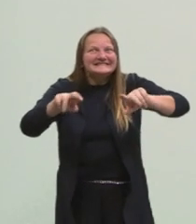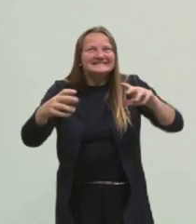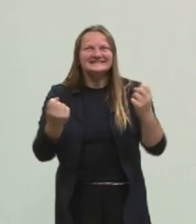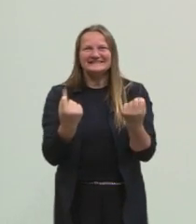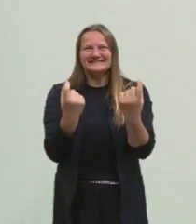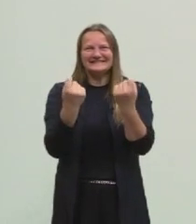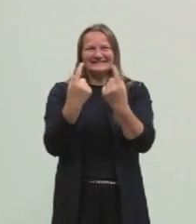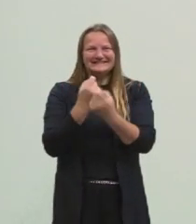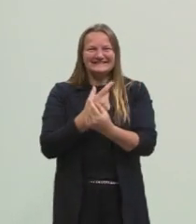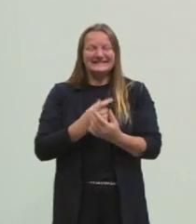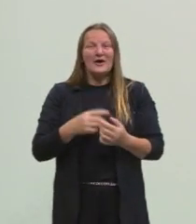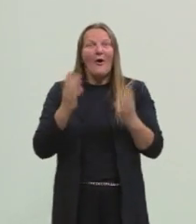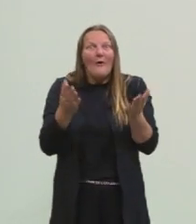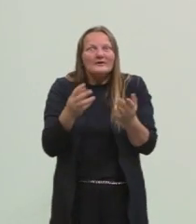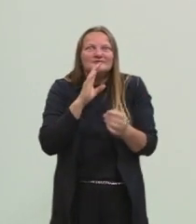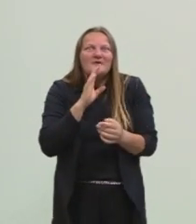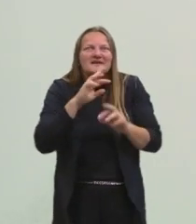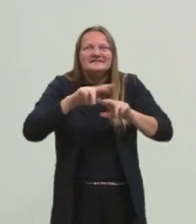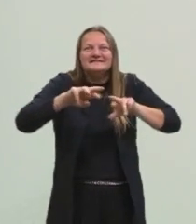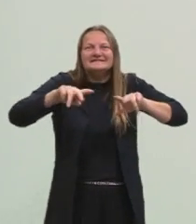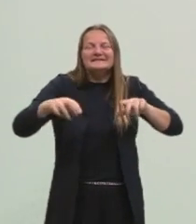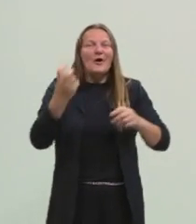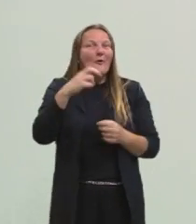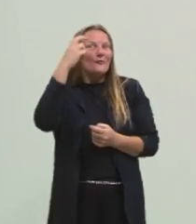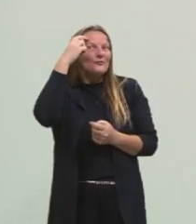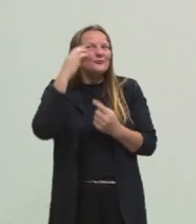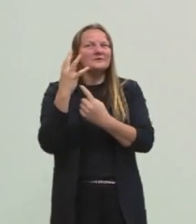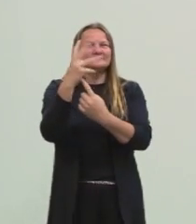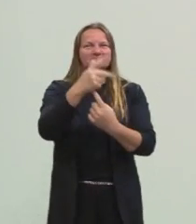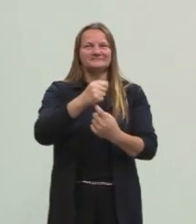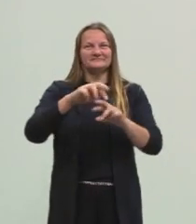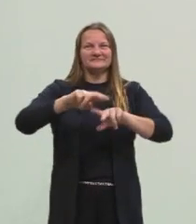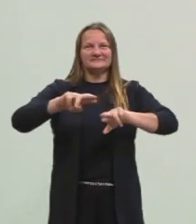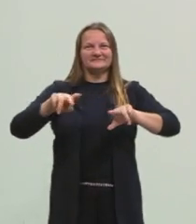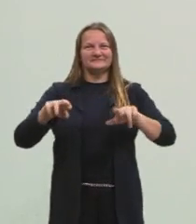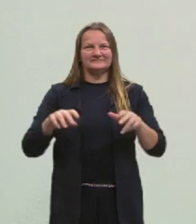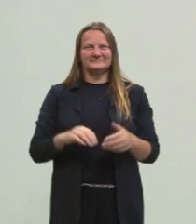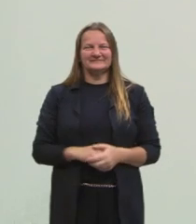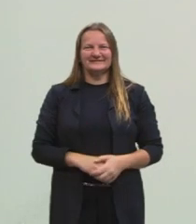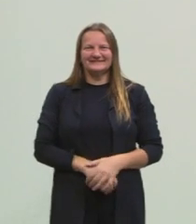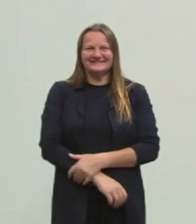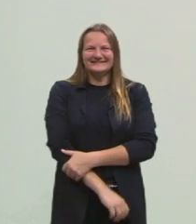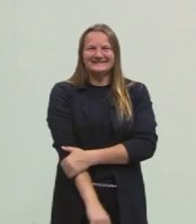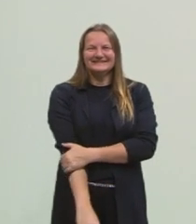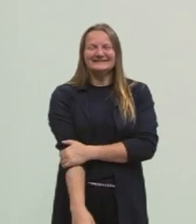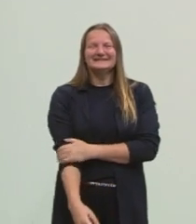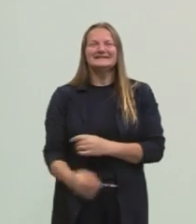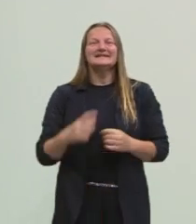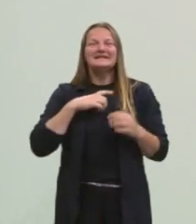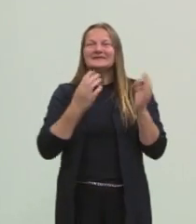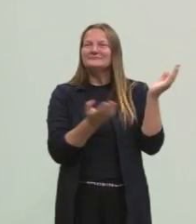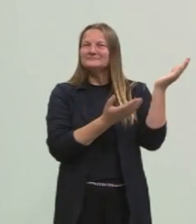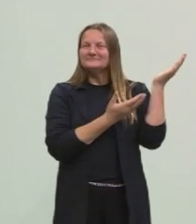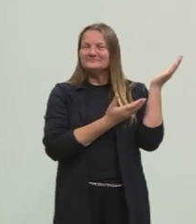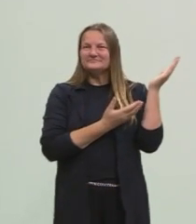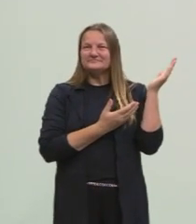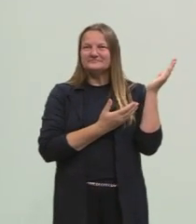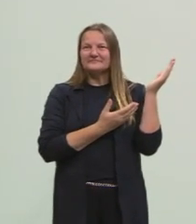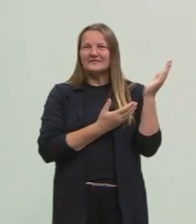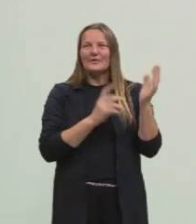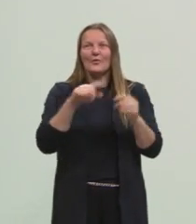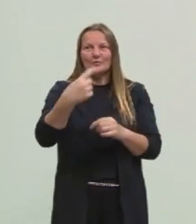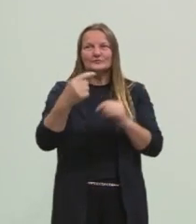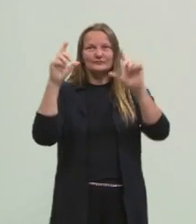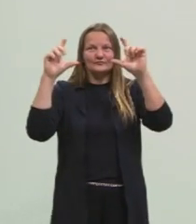a gente vê hoje em dia como o carnaval brasileiro e ali a gente tem os foliões né Agora eu vou passar também para o próximo